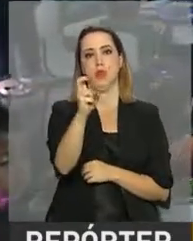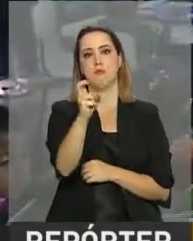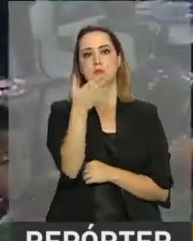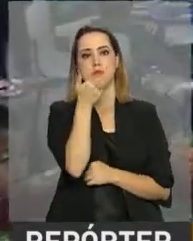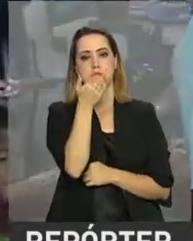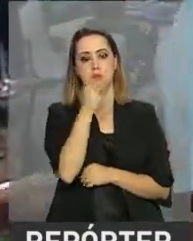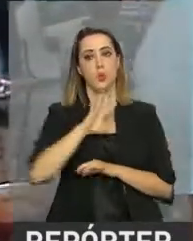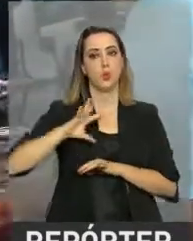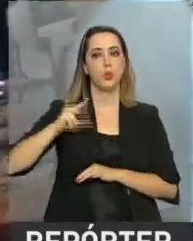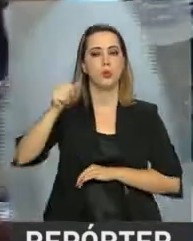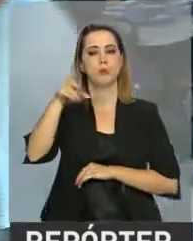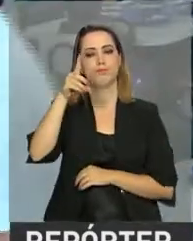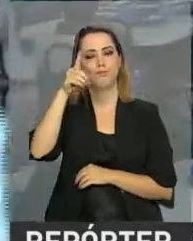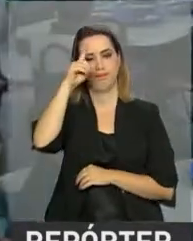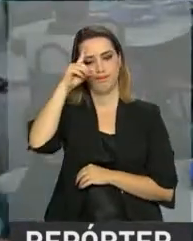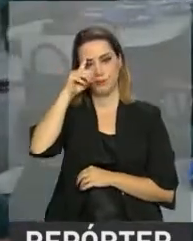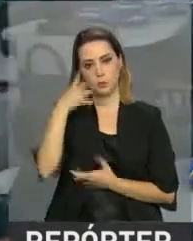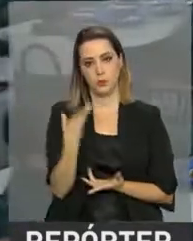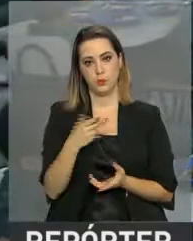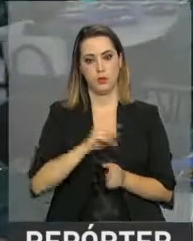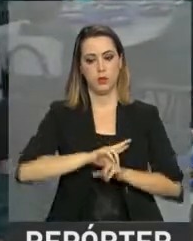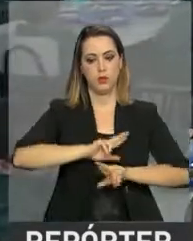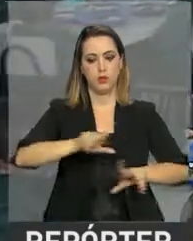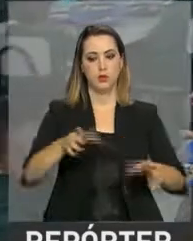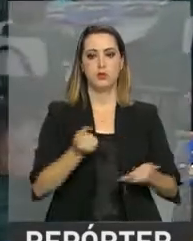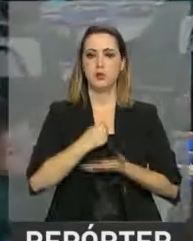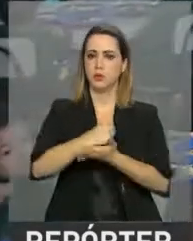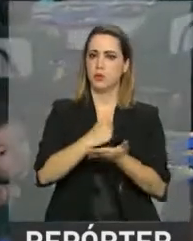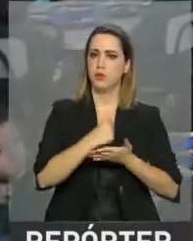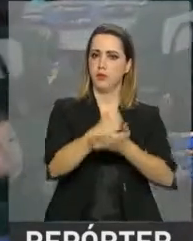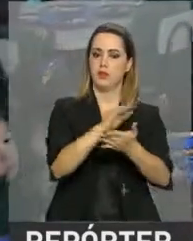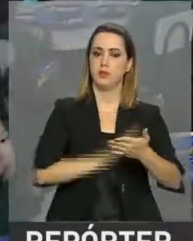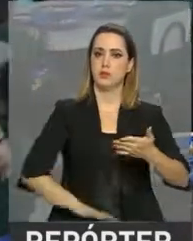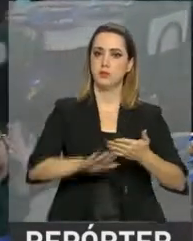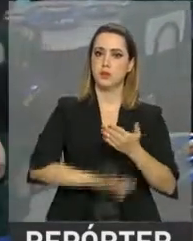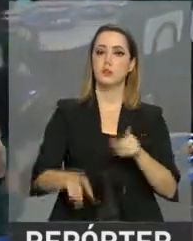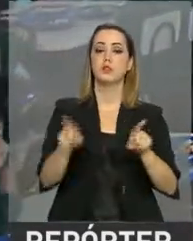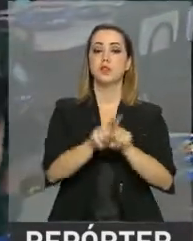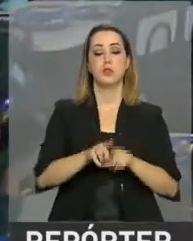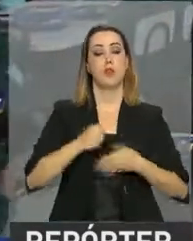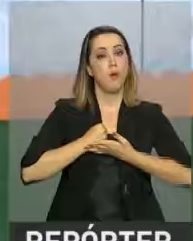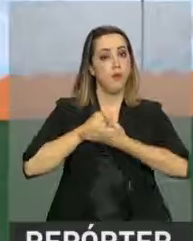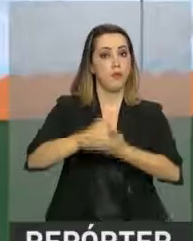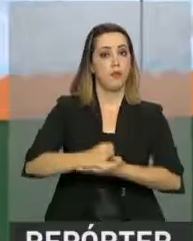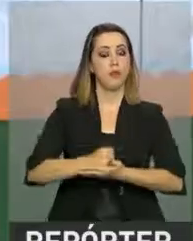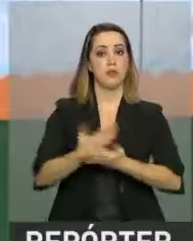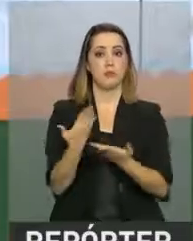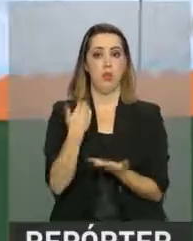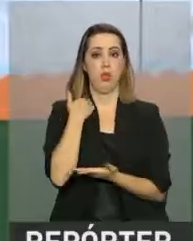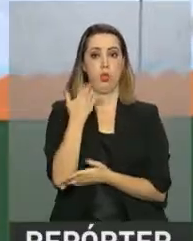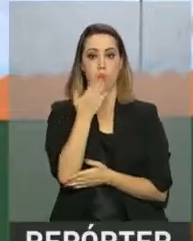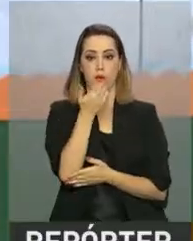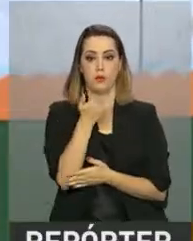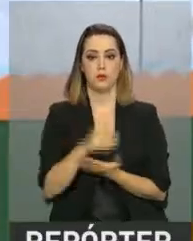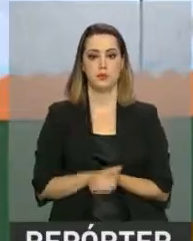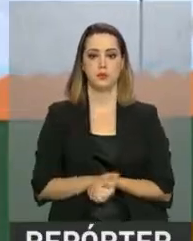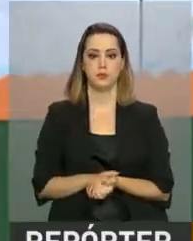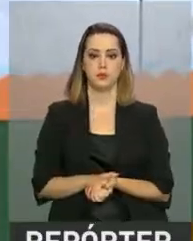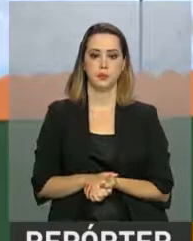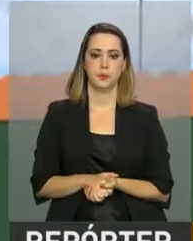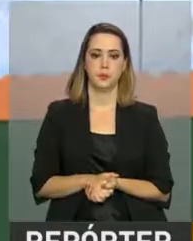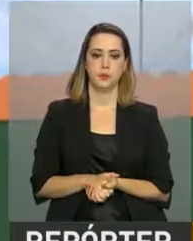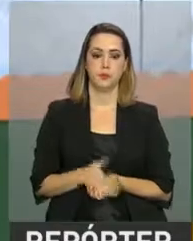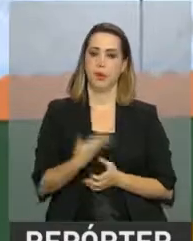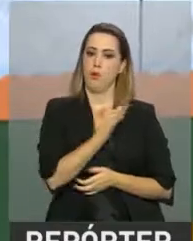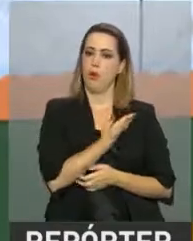dias grande parte do que é servido para os pequenos vêm do banco de alimentos uma criança bem alimentada e uma